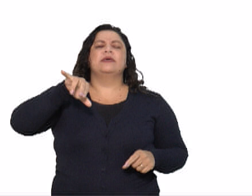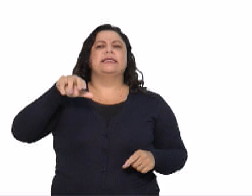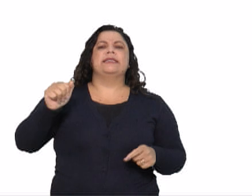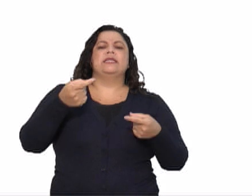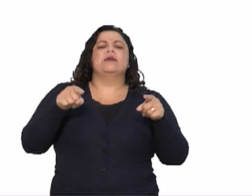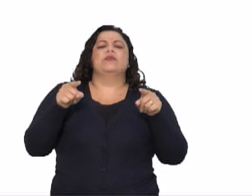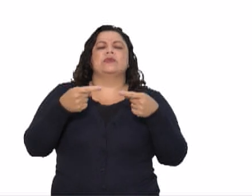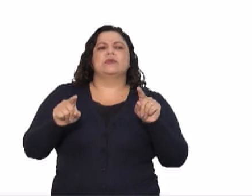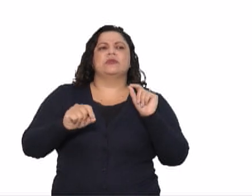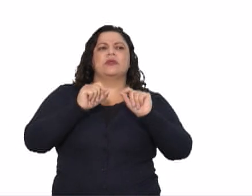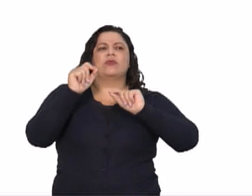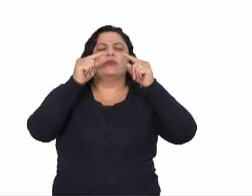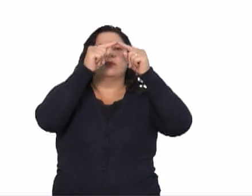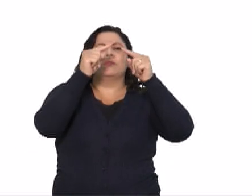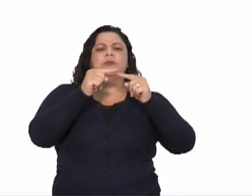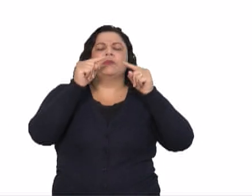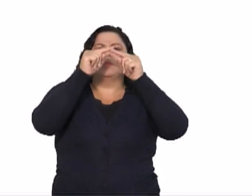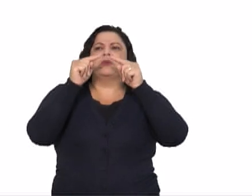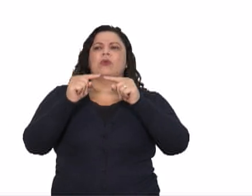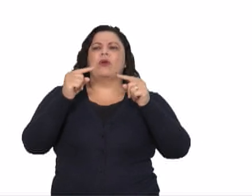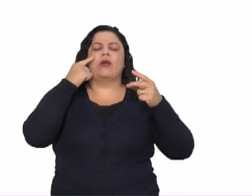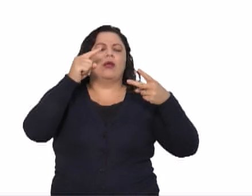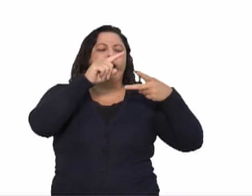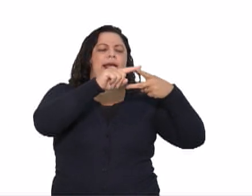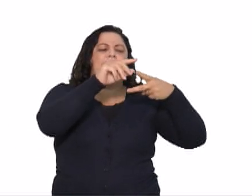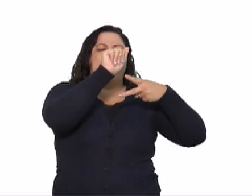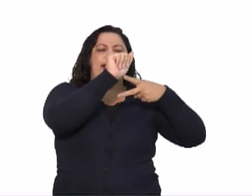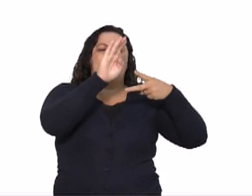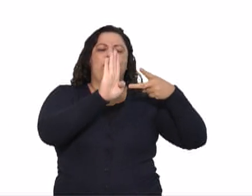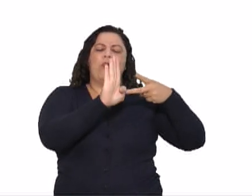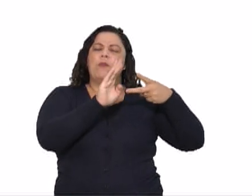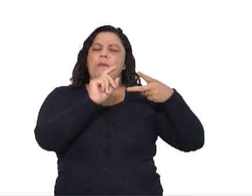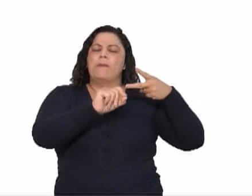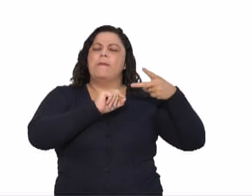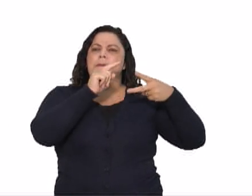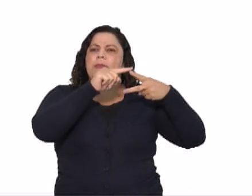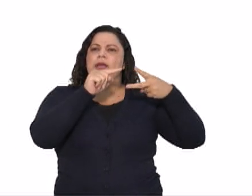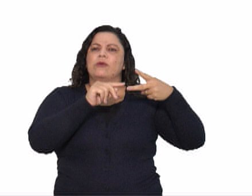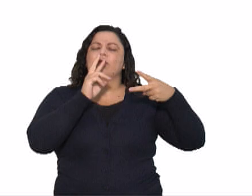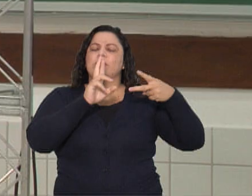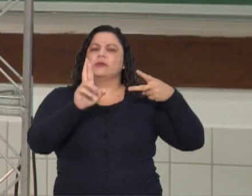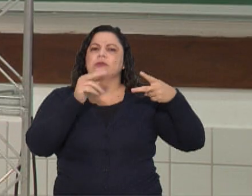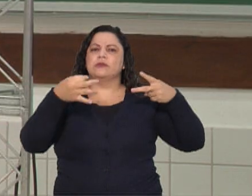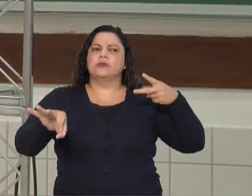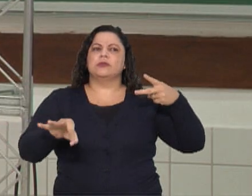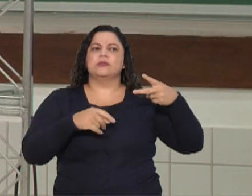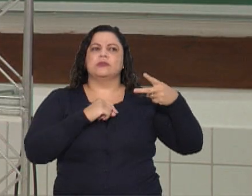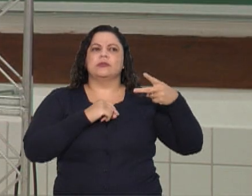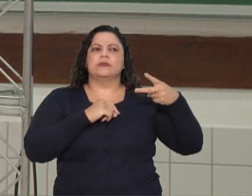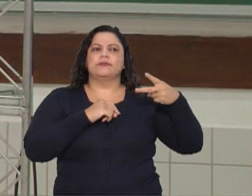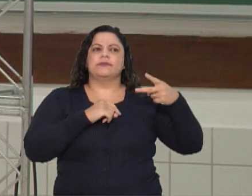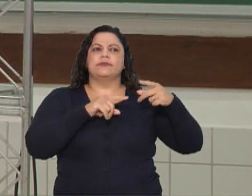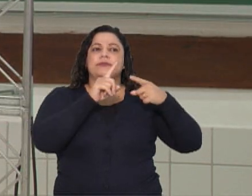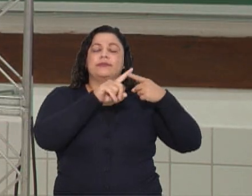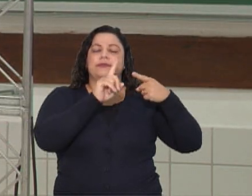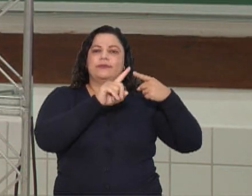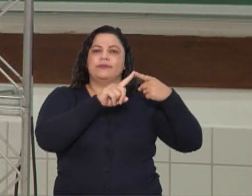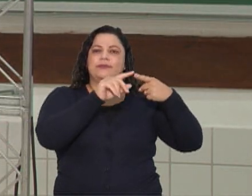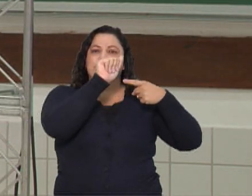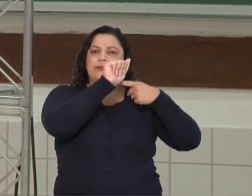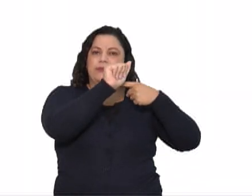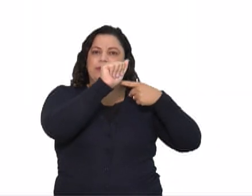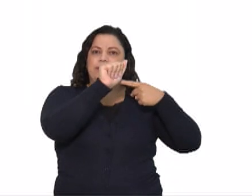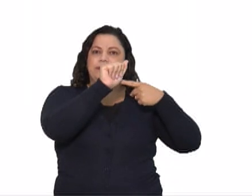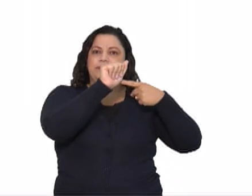emitidos ao mesmo tempo. B, como uma sucessão de notas. Vamos ver qual que é a correta. A